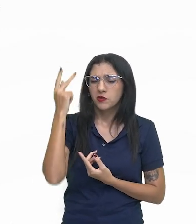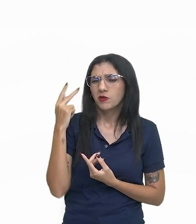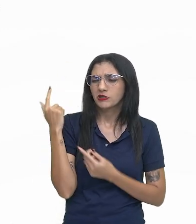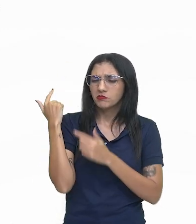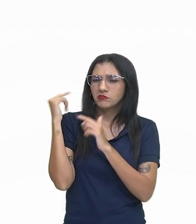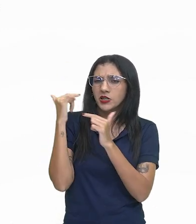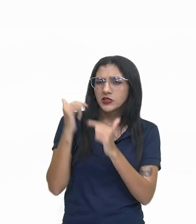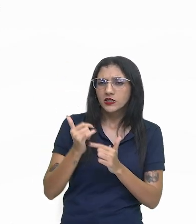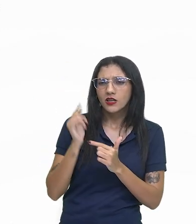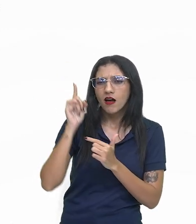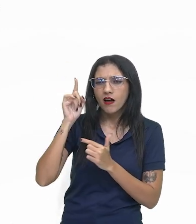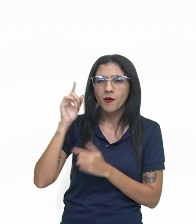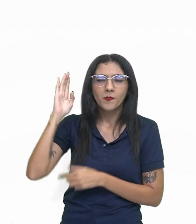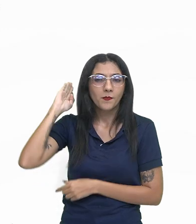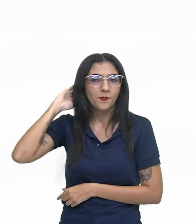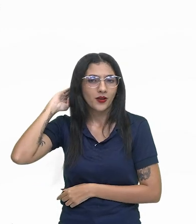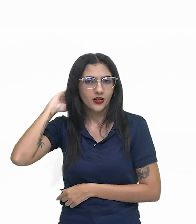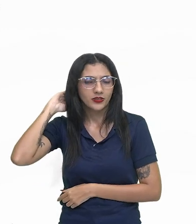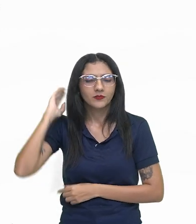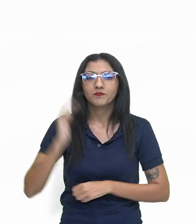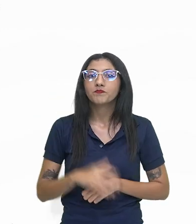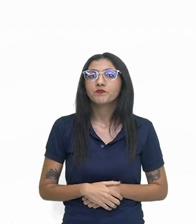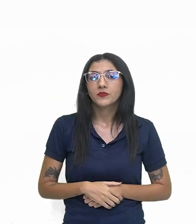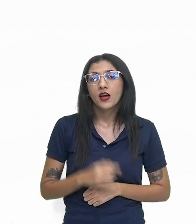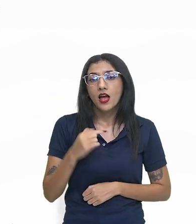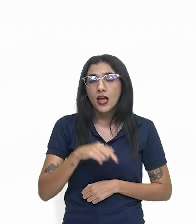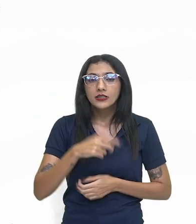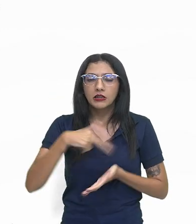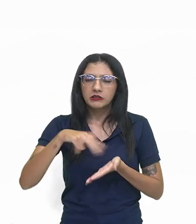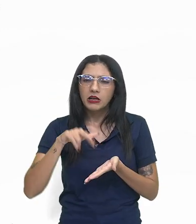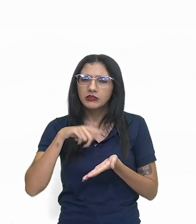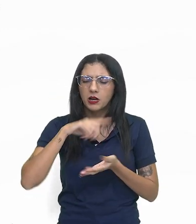agricultores paraenses. A dança do carimbó